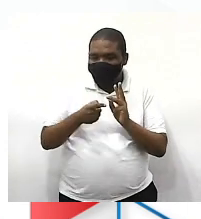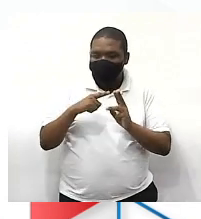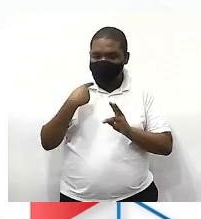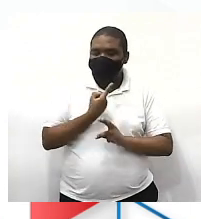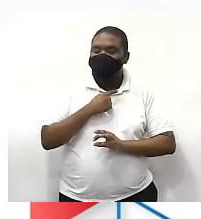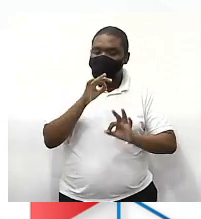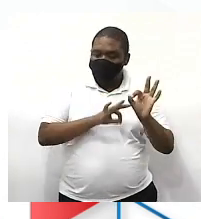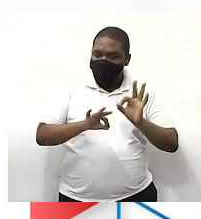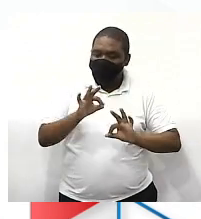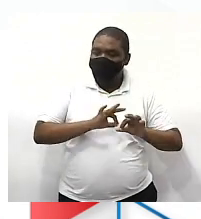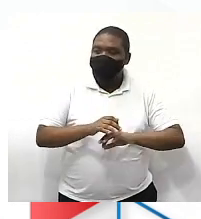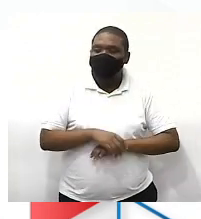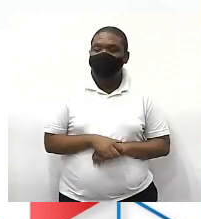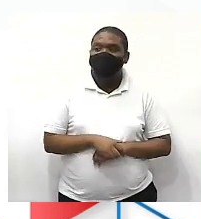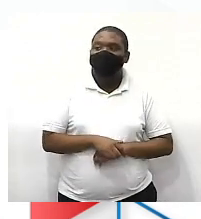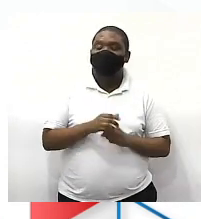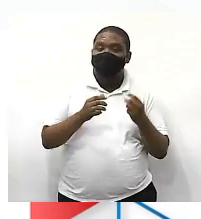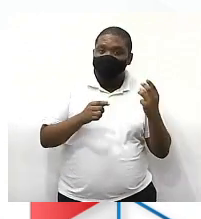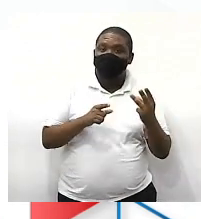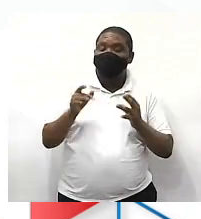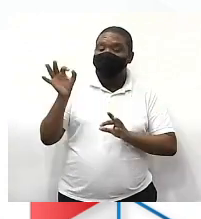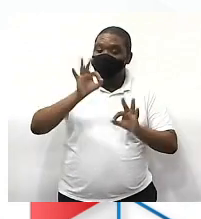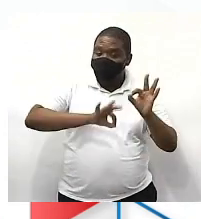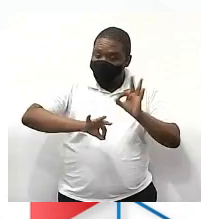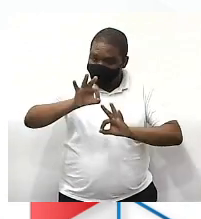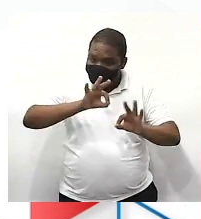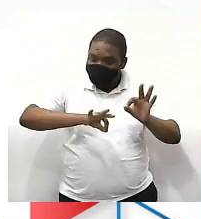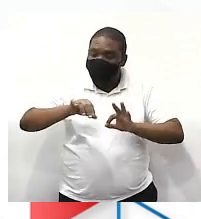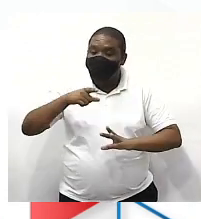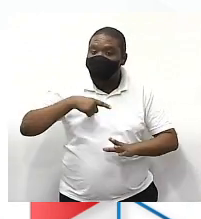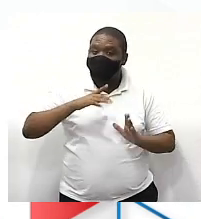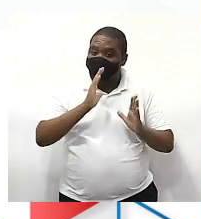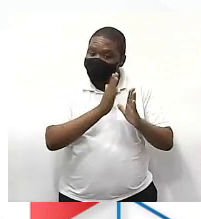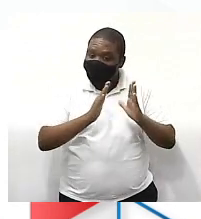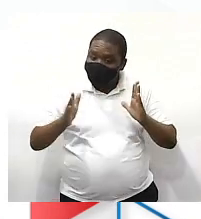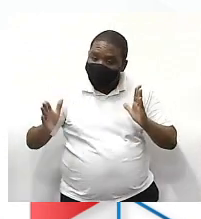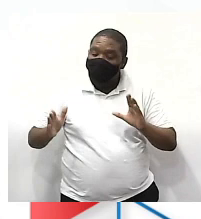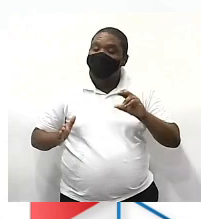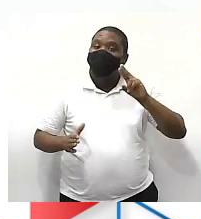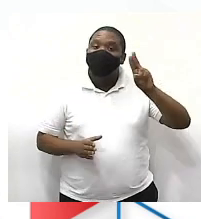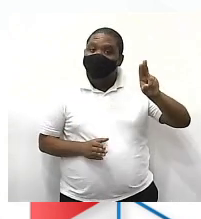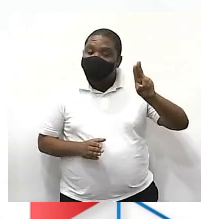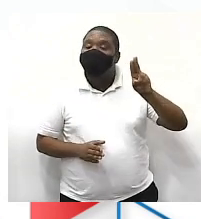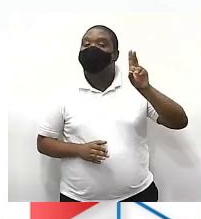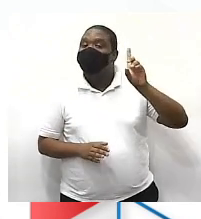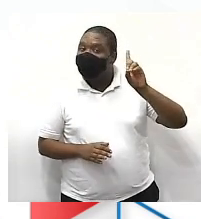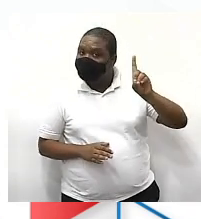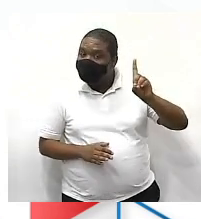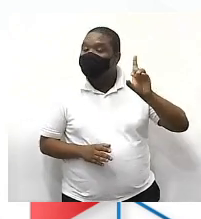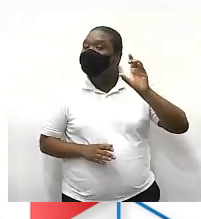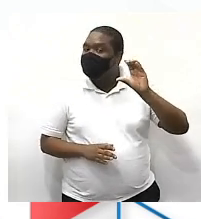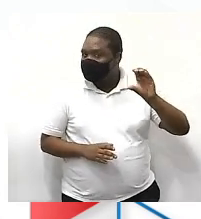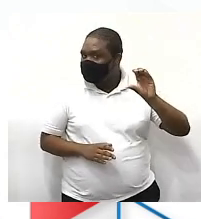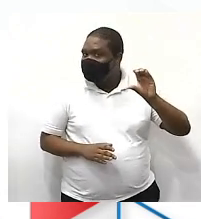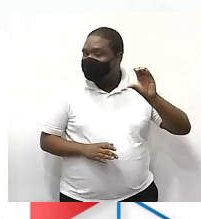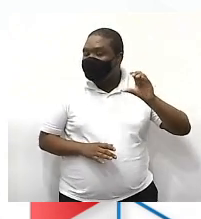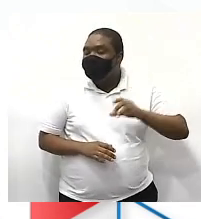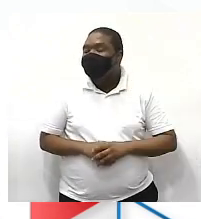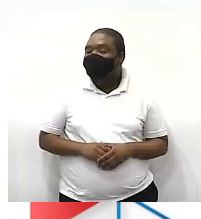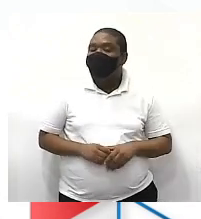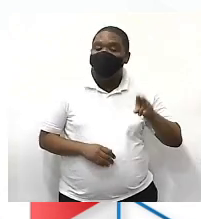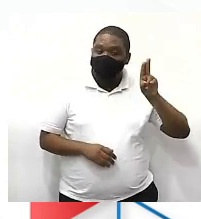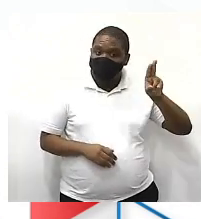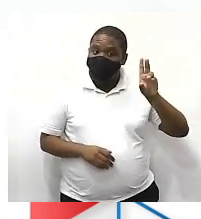a cada 3 ordens, a ordem é unidade, dezena e centena, a cada